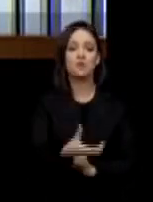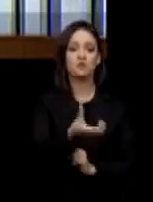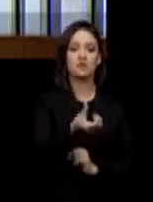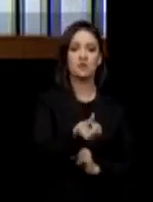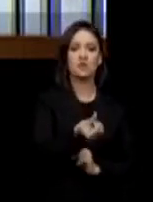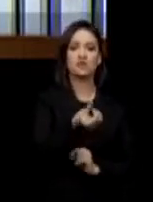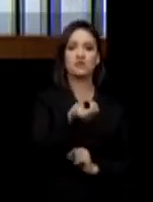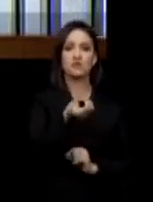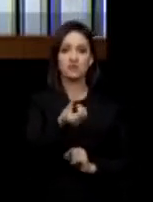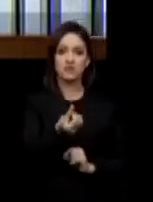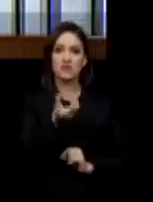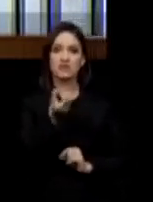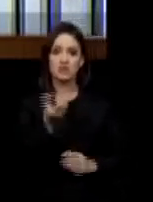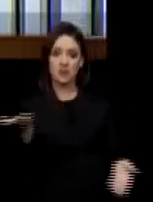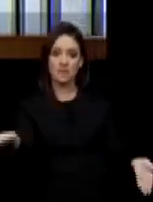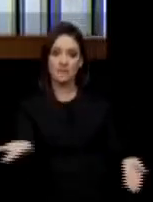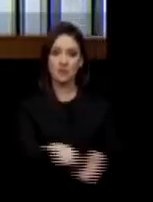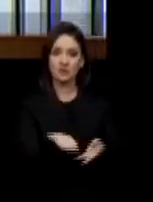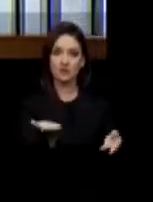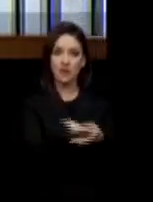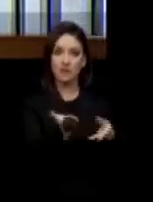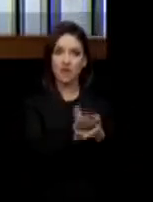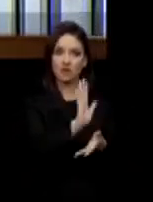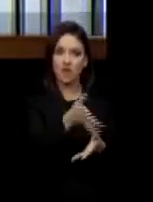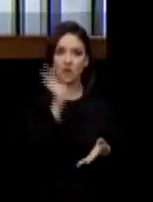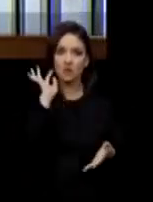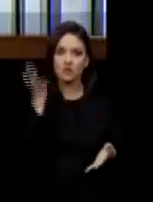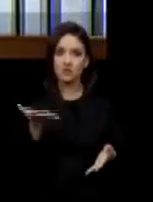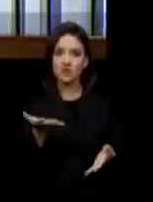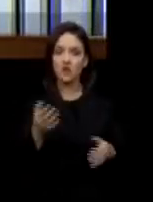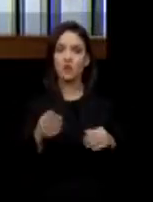1.660 processos e já proferidas